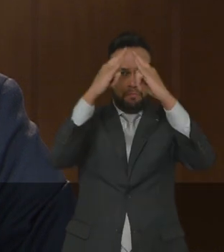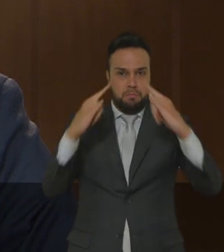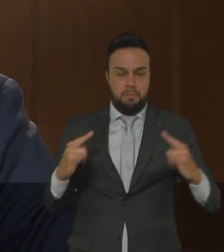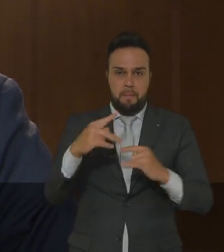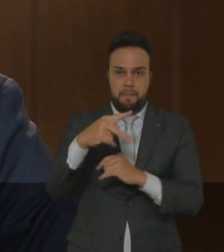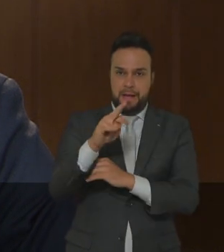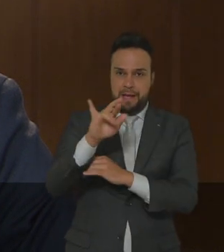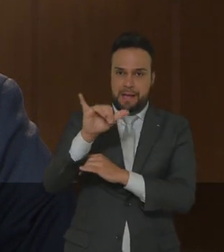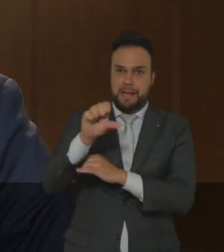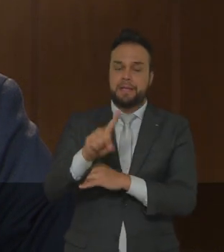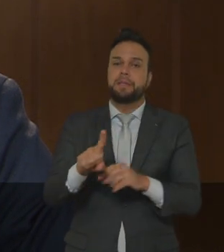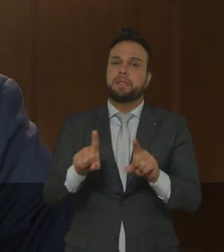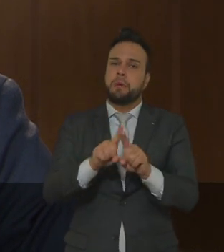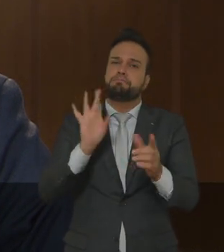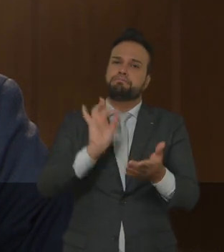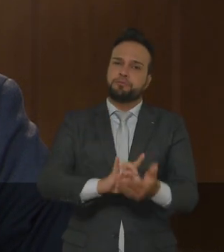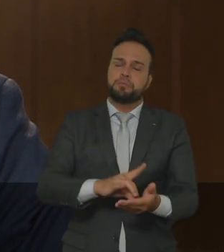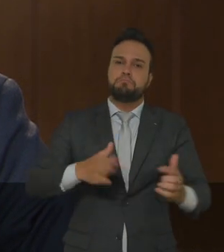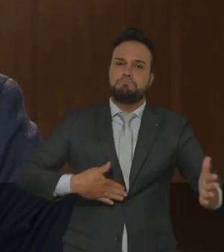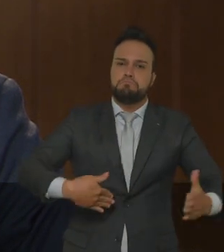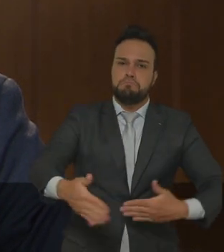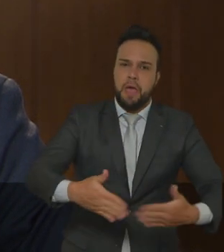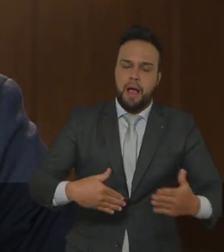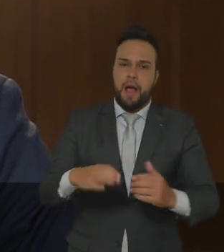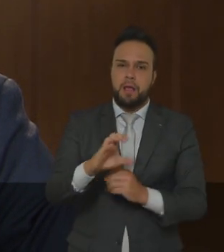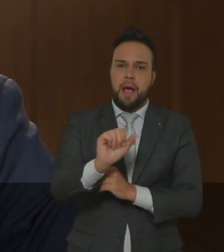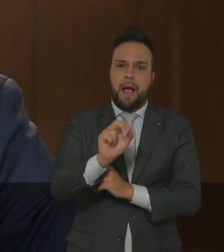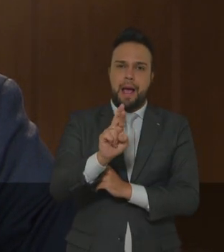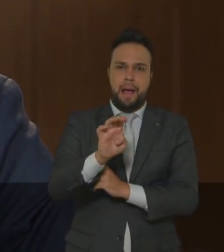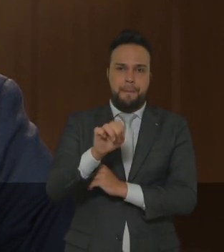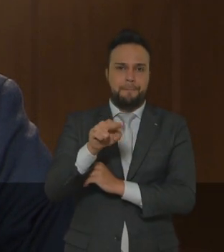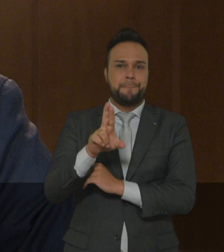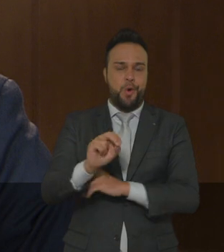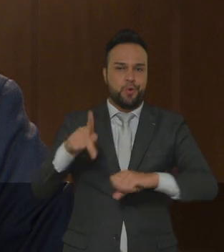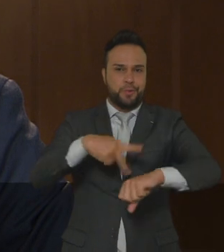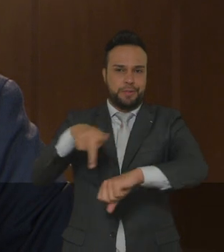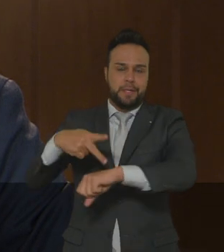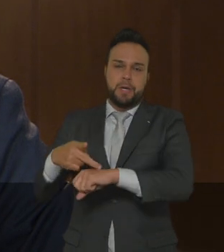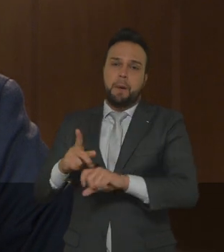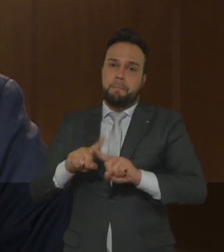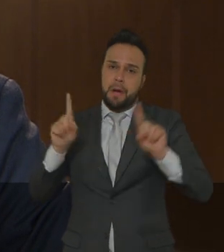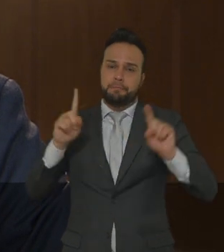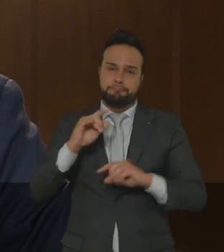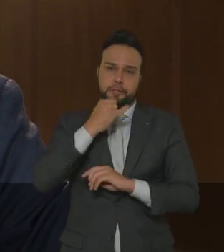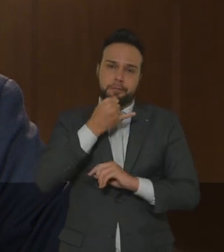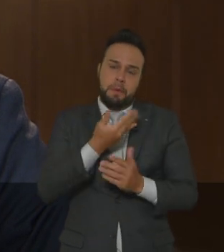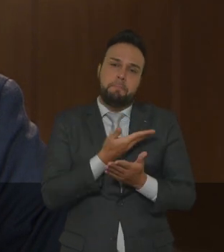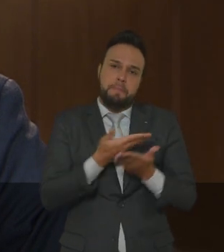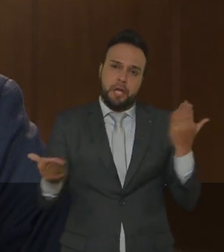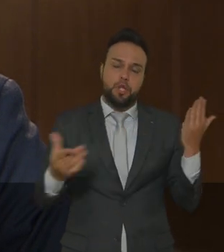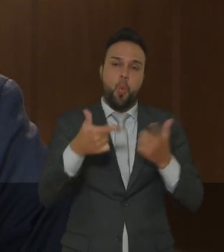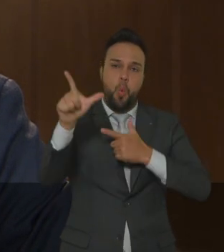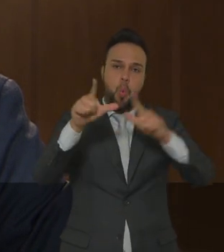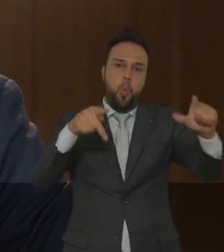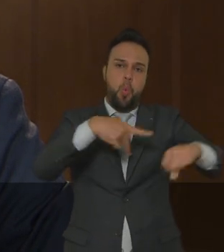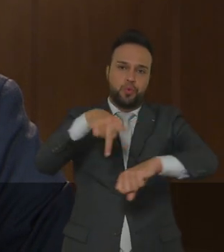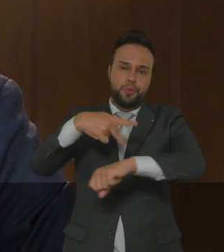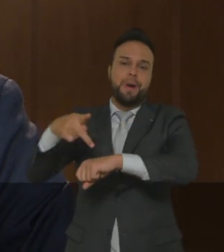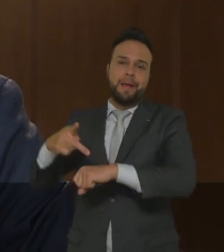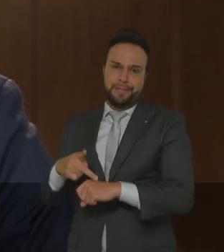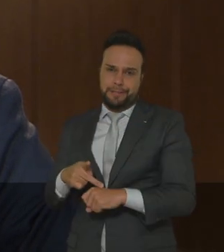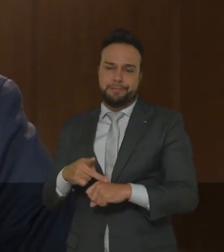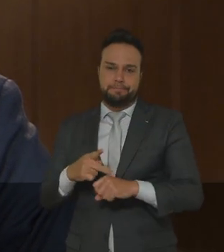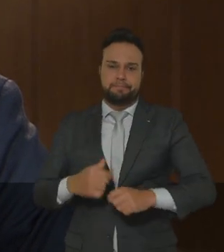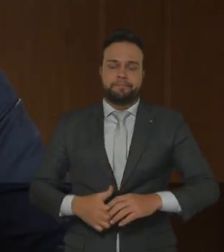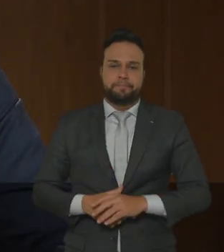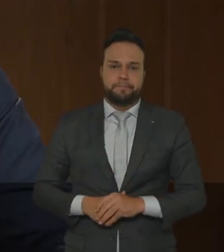de Paris que permitiria o estabelecimento efetivo do mercado de carbono e Internacional e infelizmente fomos vencidos